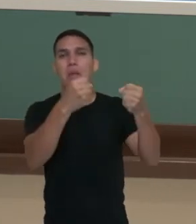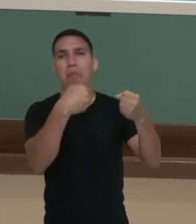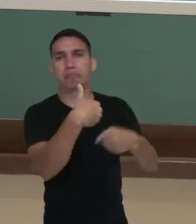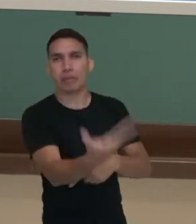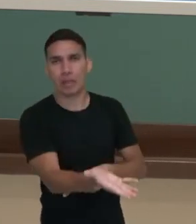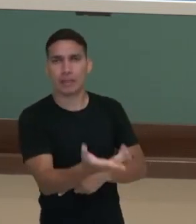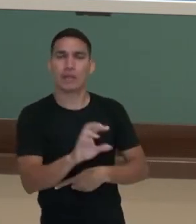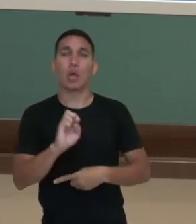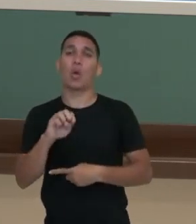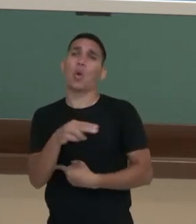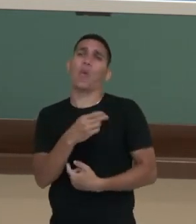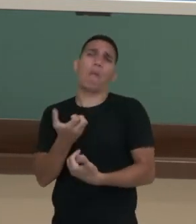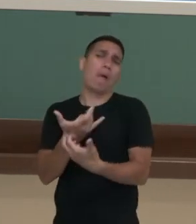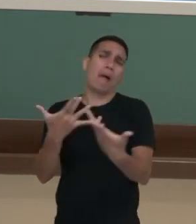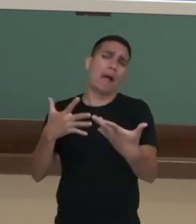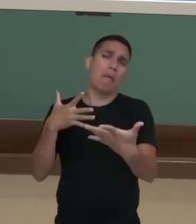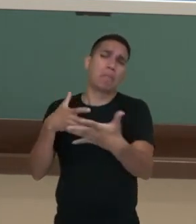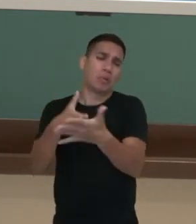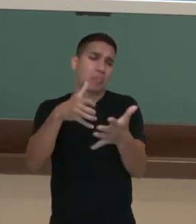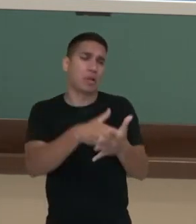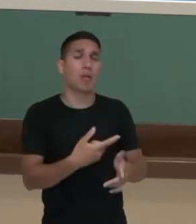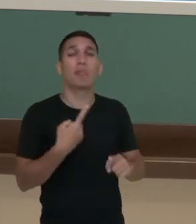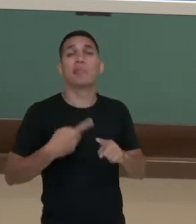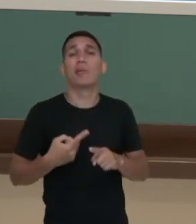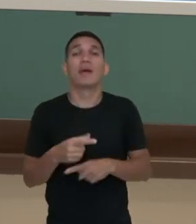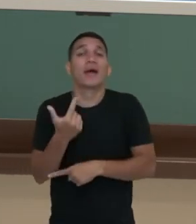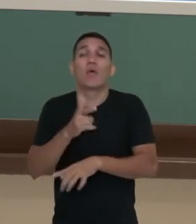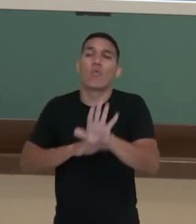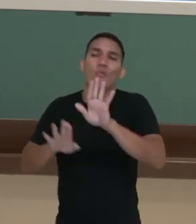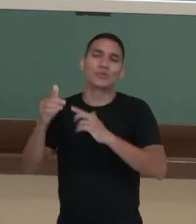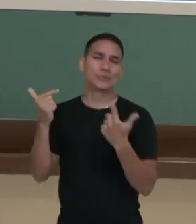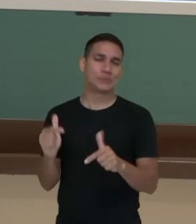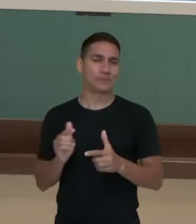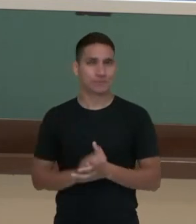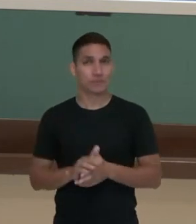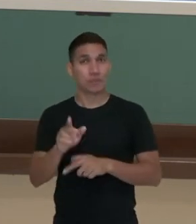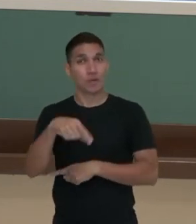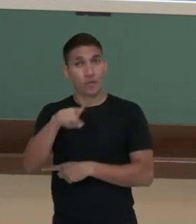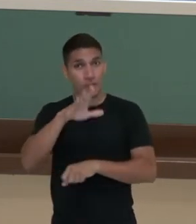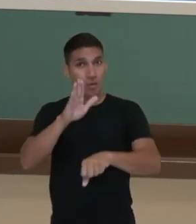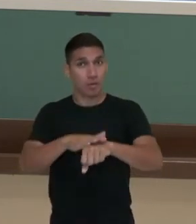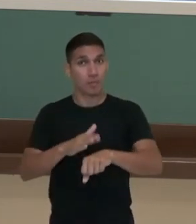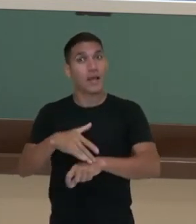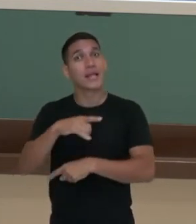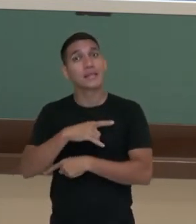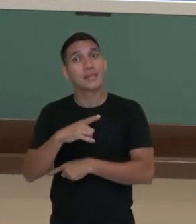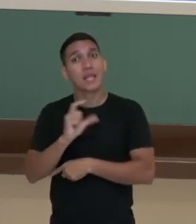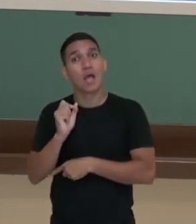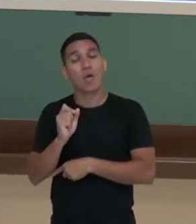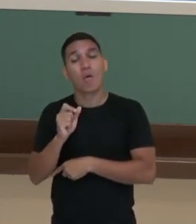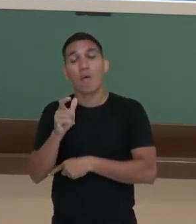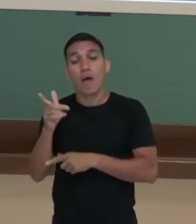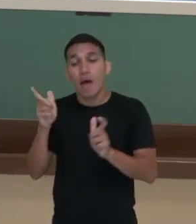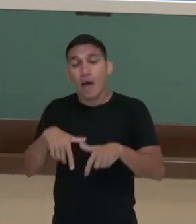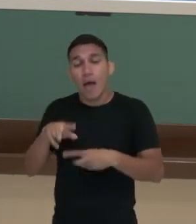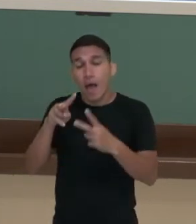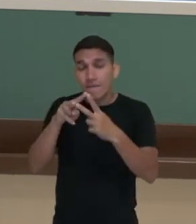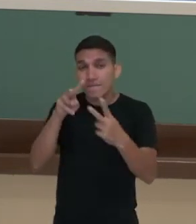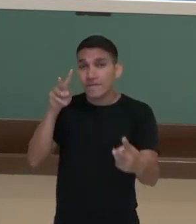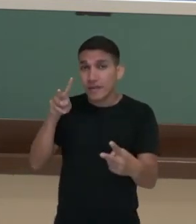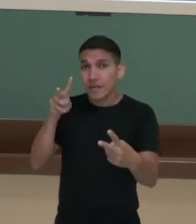né, acertando alguma coisa, porque não tiveram esse cuidado, né? Você está num ambiente virtual, ele